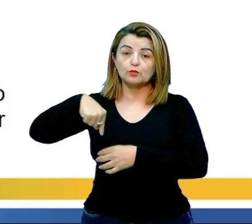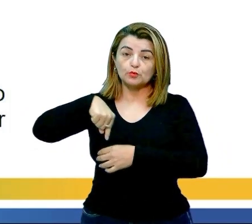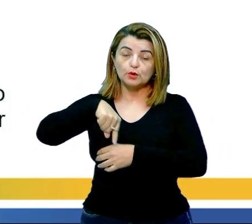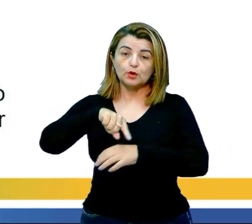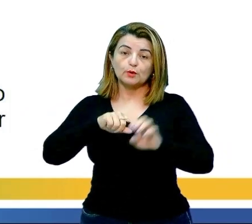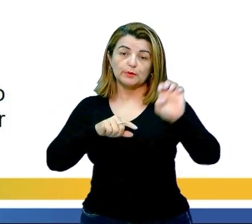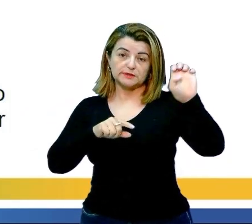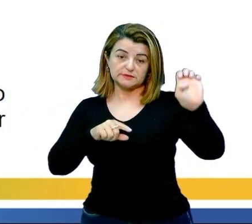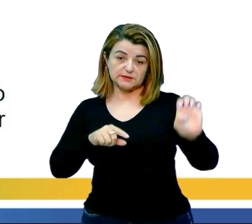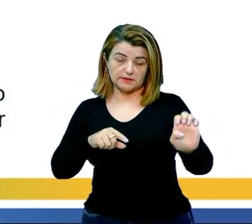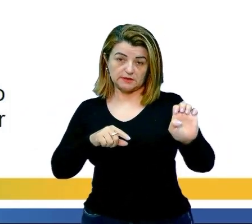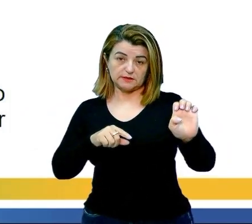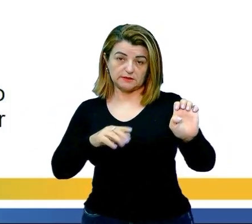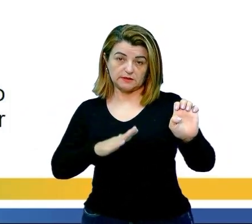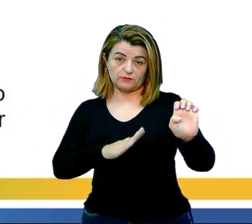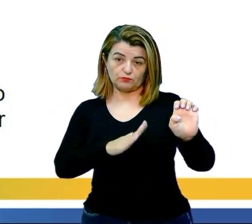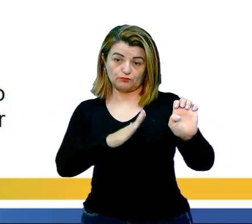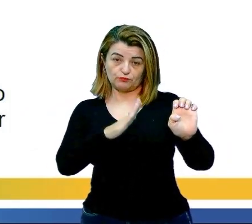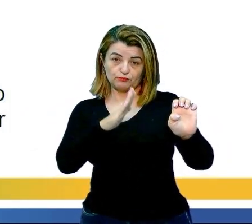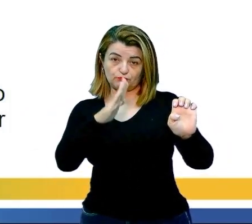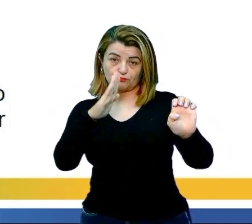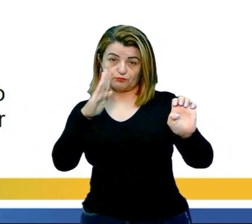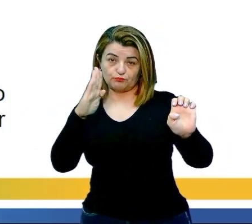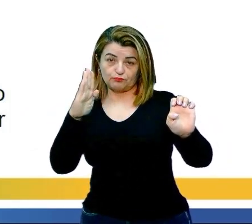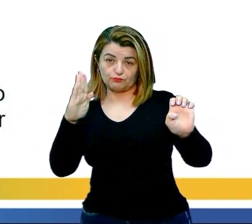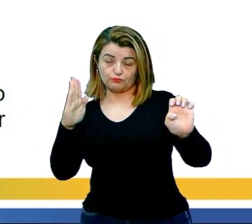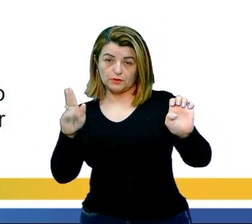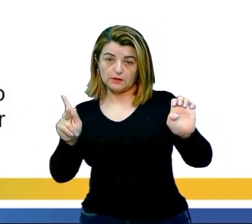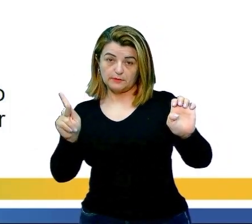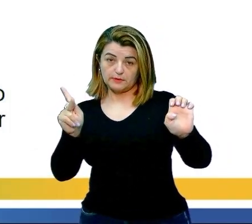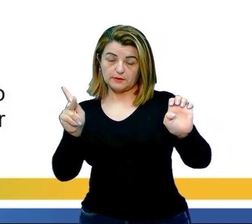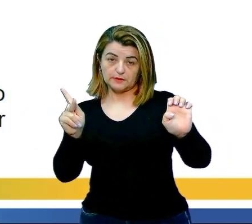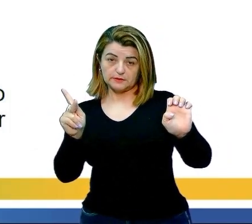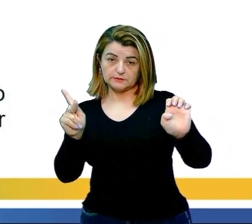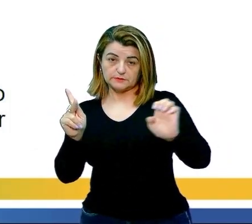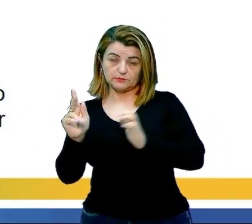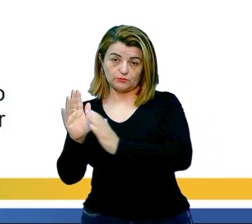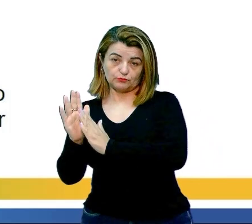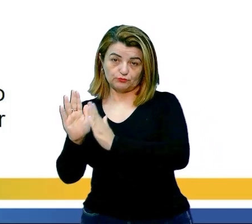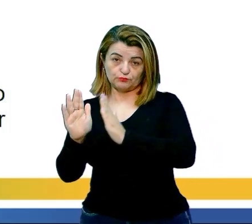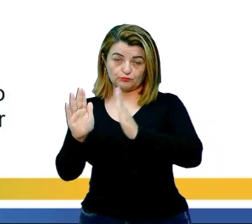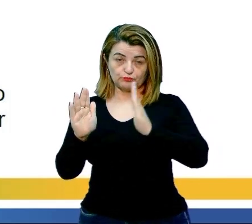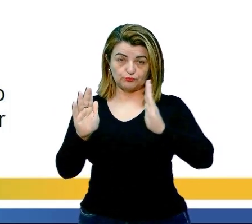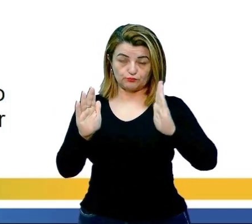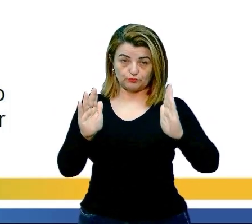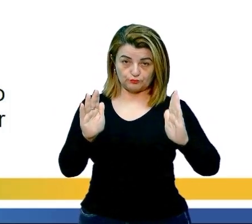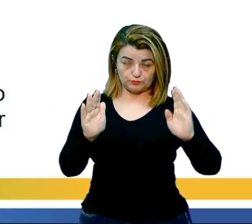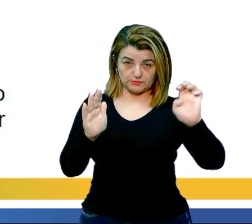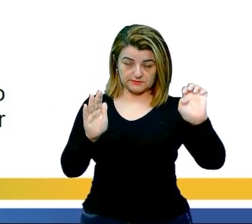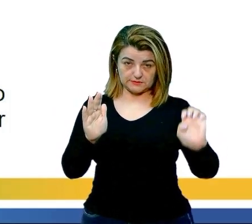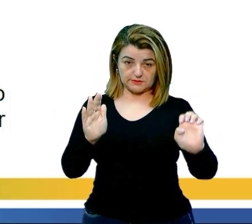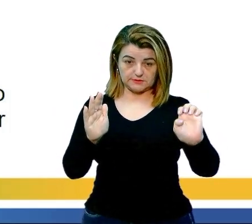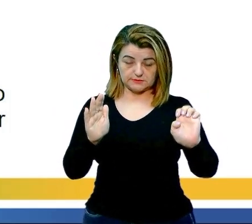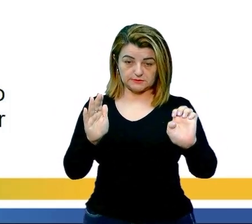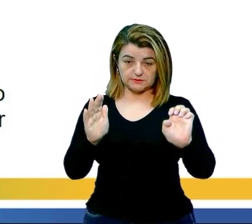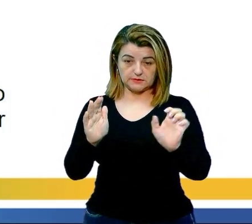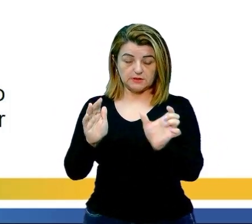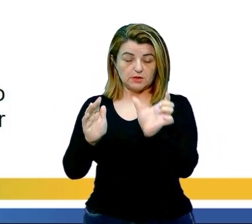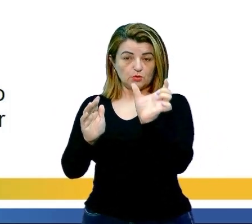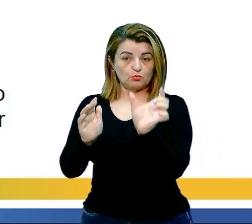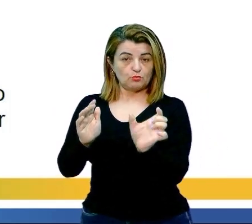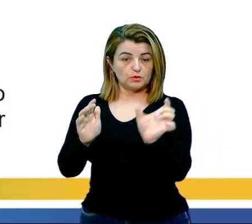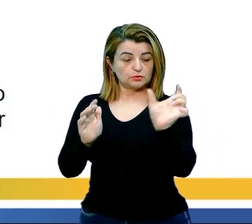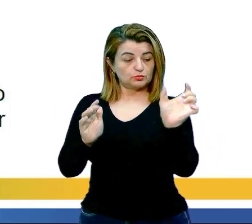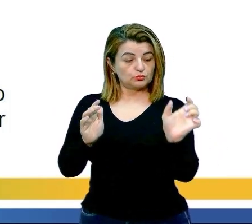Decâmetro, hectômetro e quilômetro. Então, eu corri para a esquerda na divisão. Então, se são 3 casas, seriam